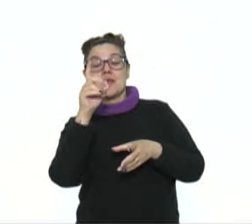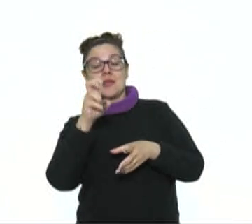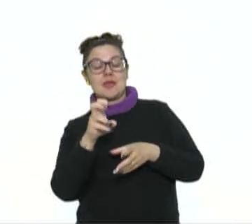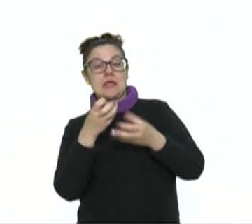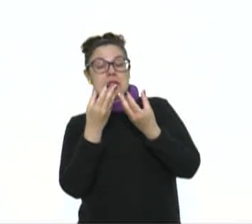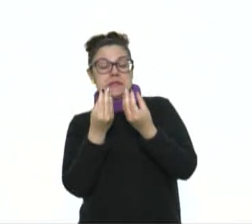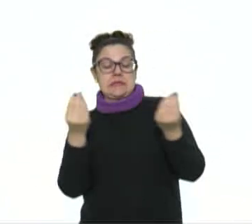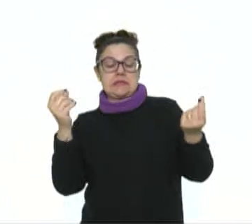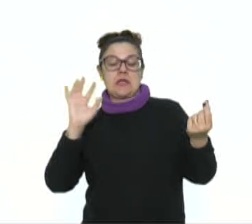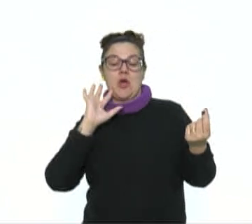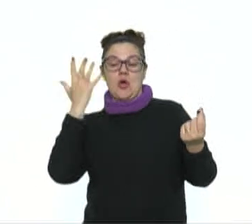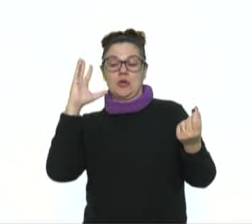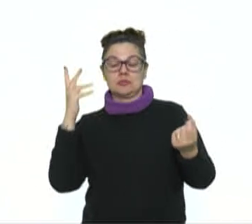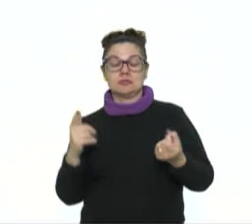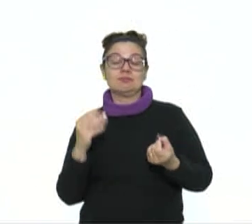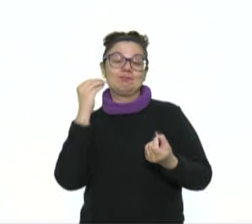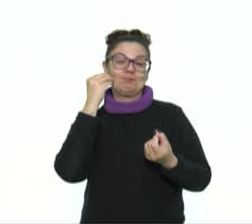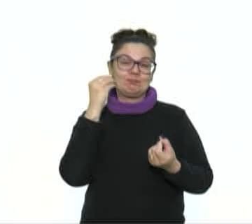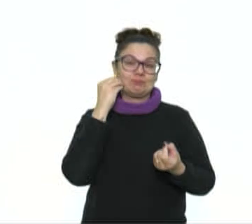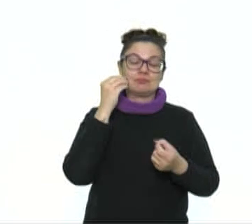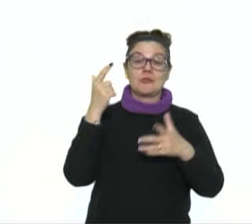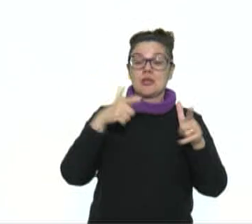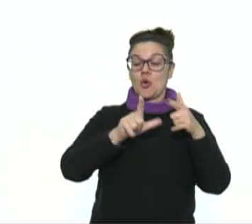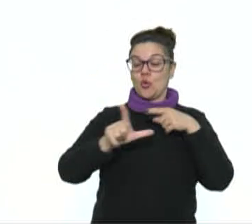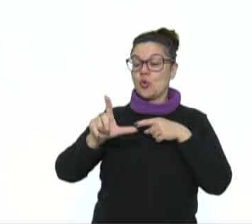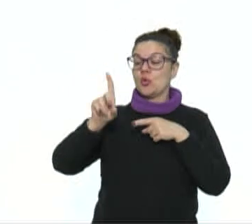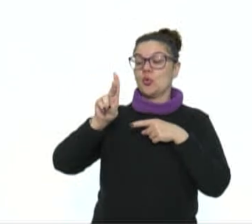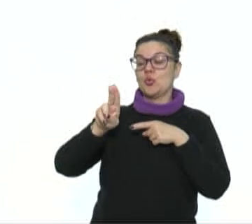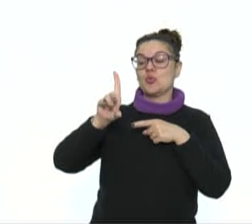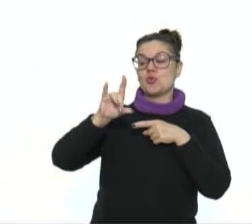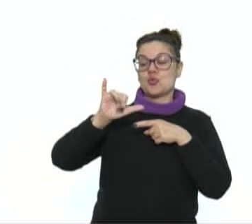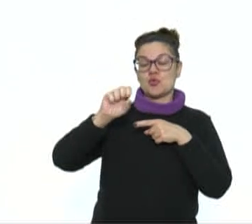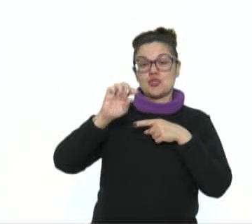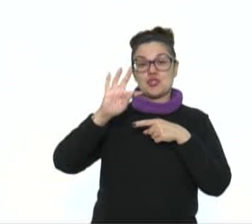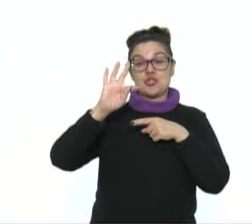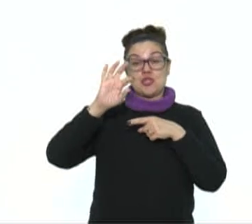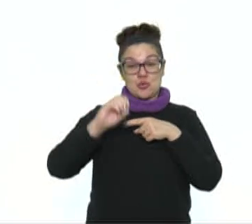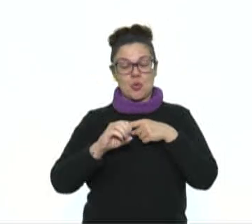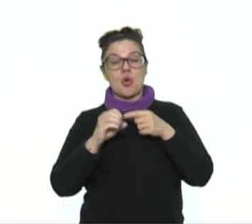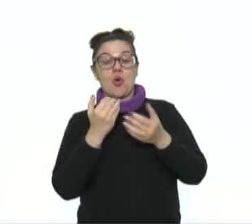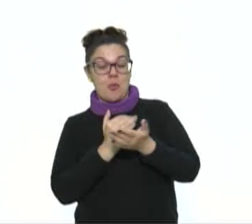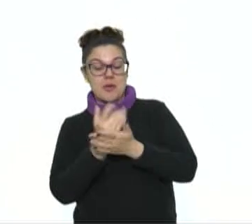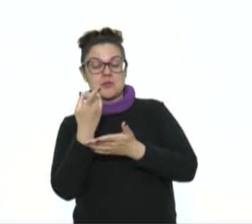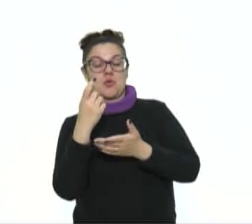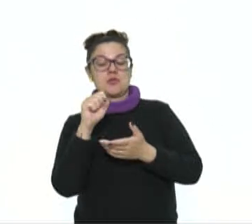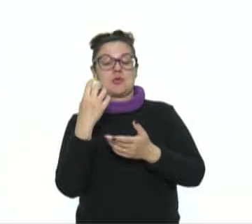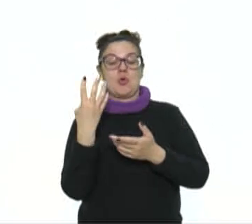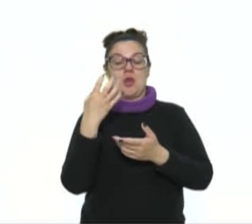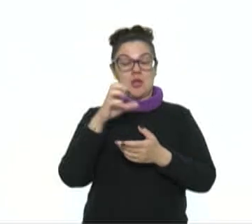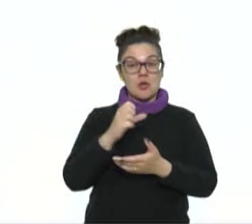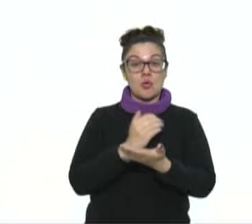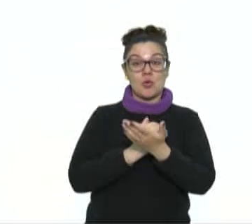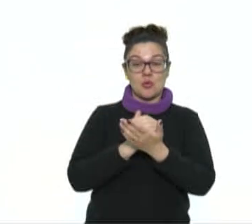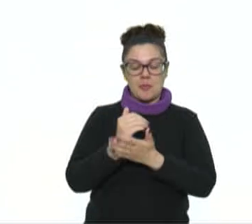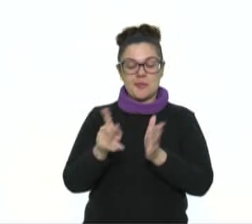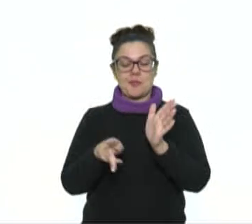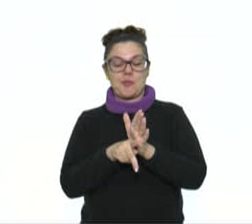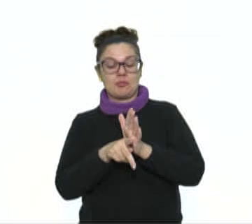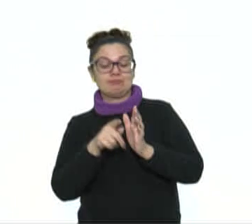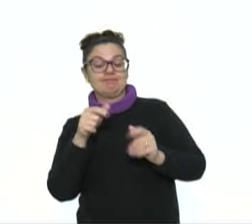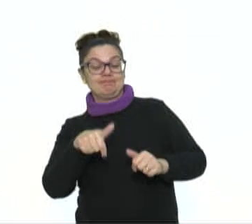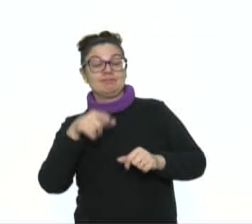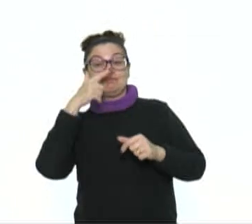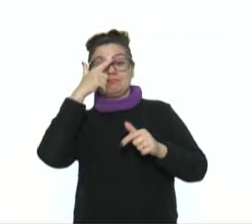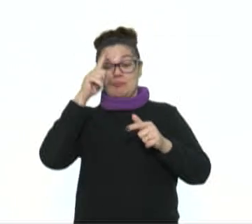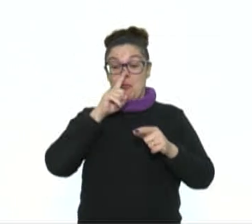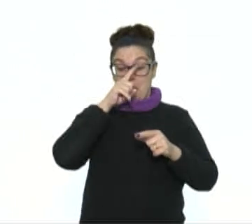outros tantos de tentativas abortadas. O ludismo é mais importante em 1848, quando assume feições particularmente graves.